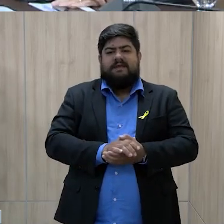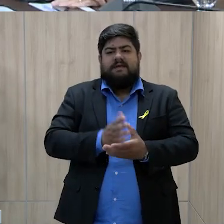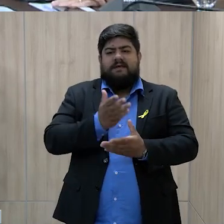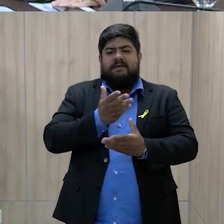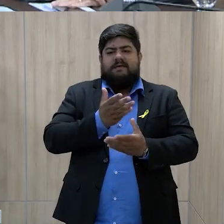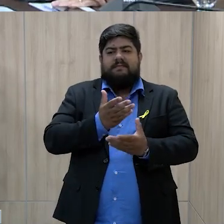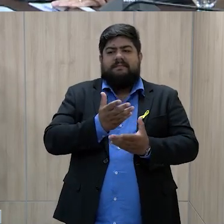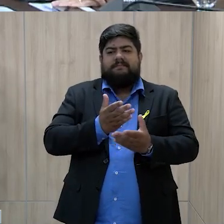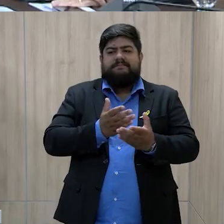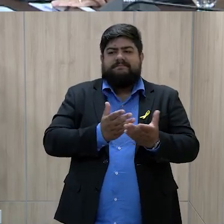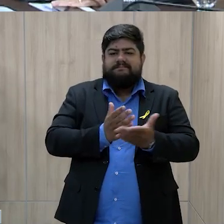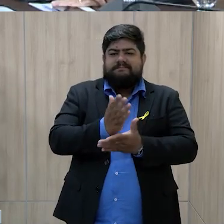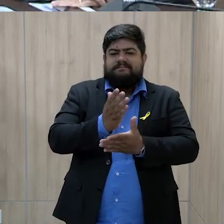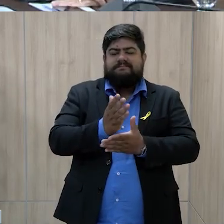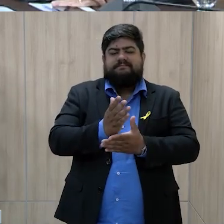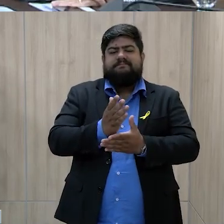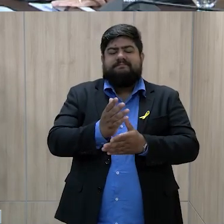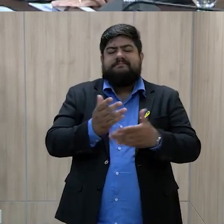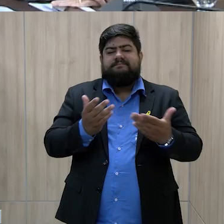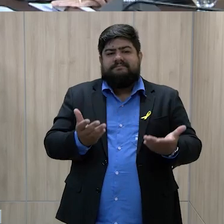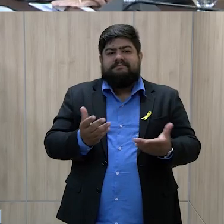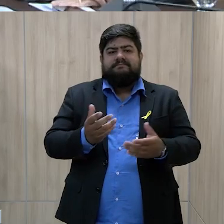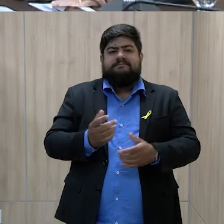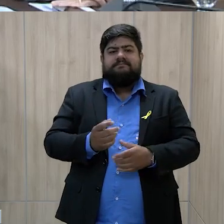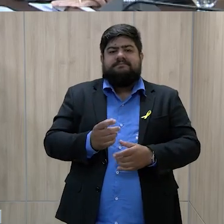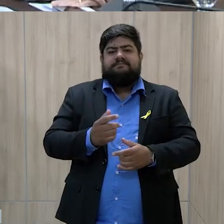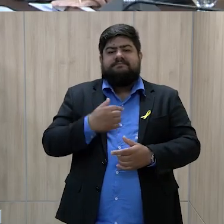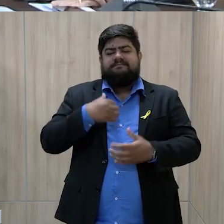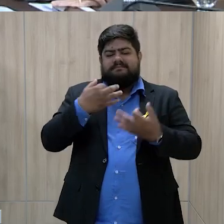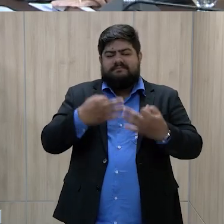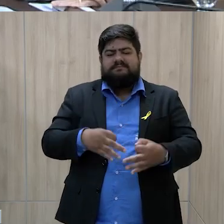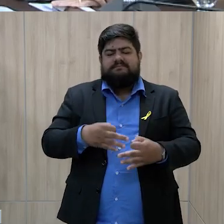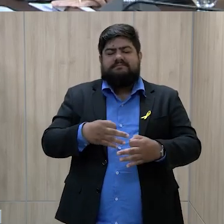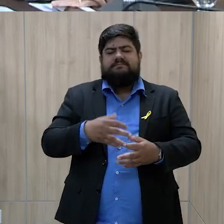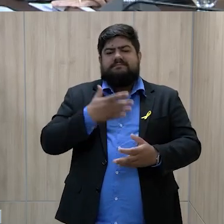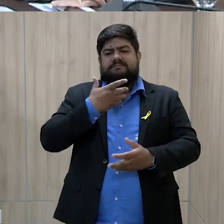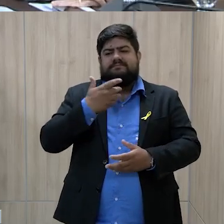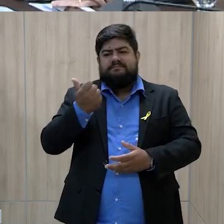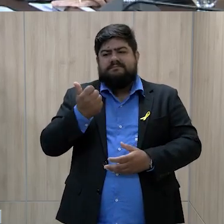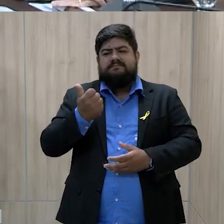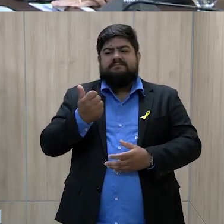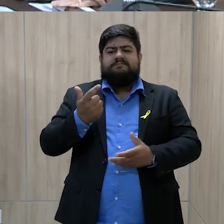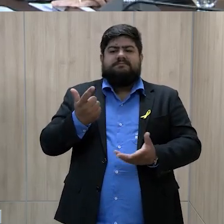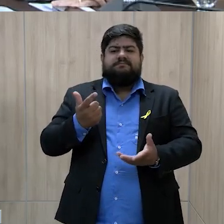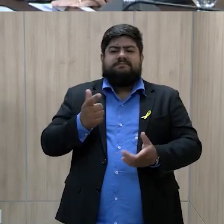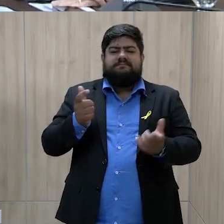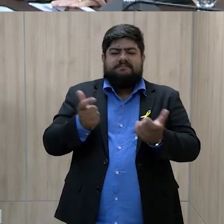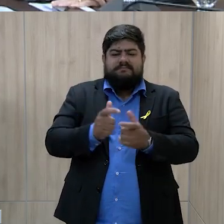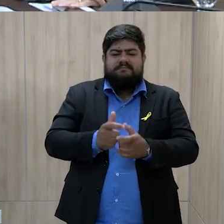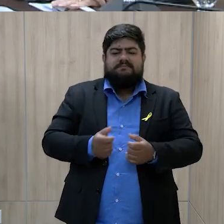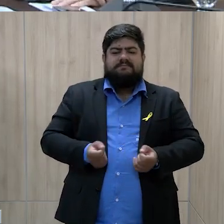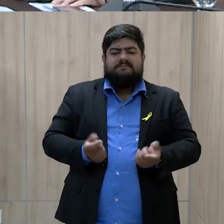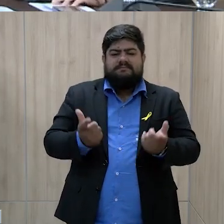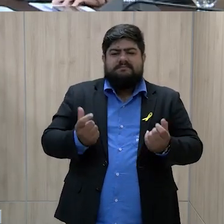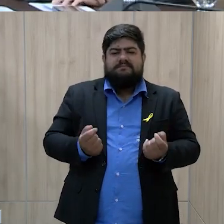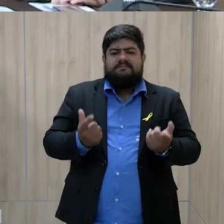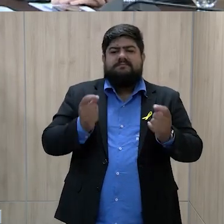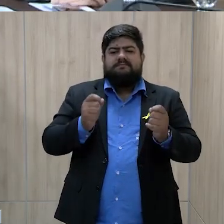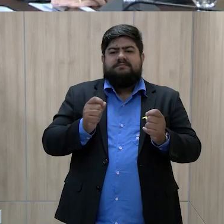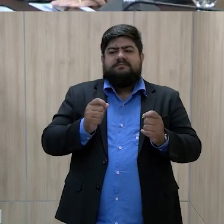transpor essa barreira e essa dificuldade Então nada mais justo e melhor e menos Custoso